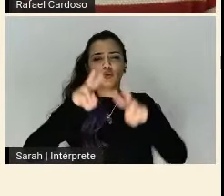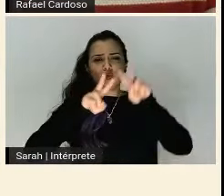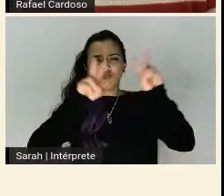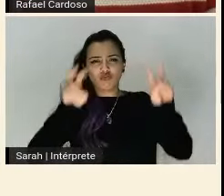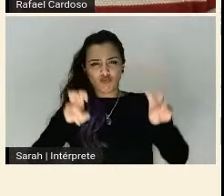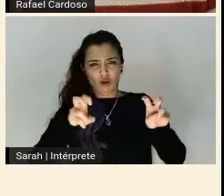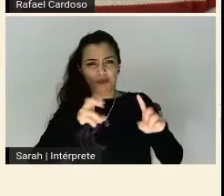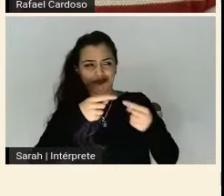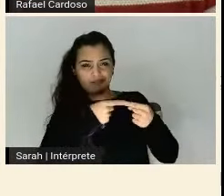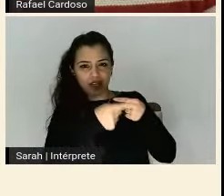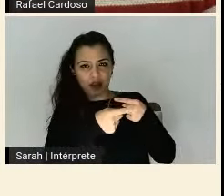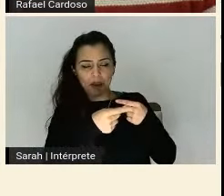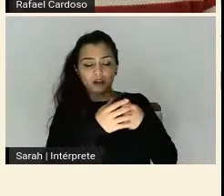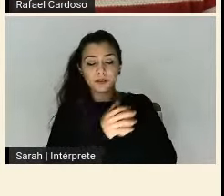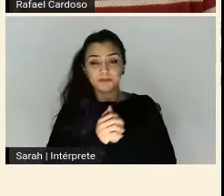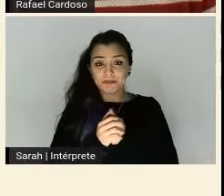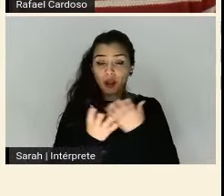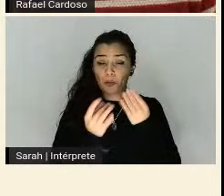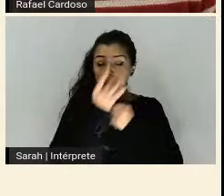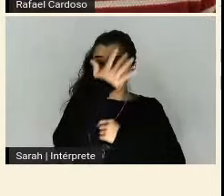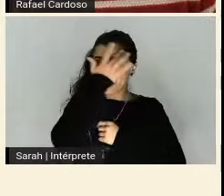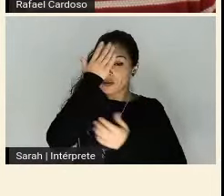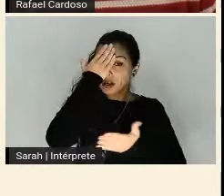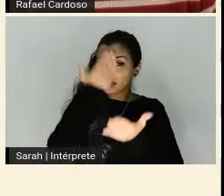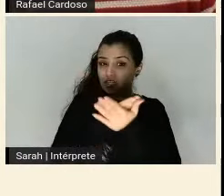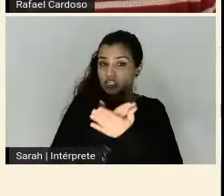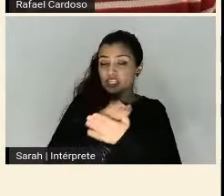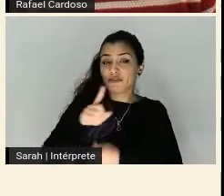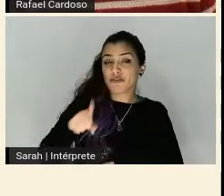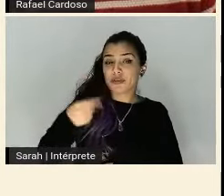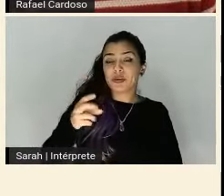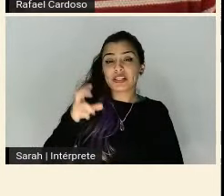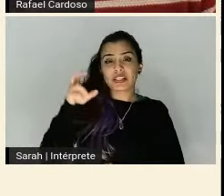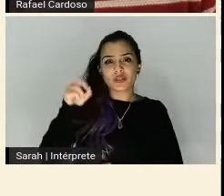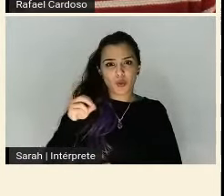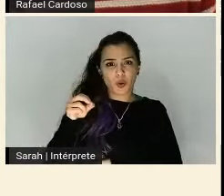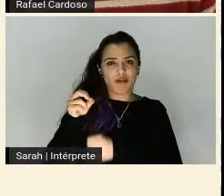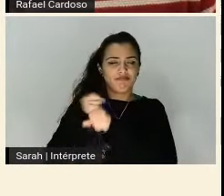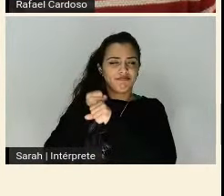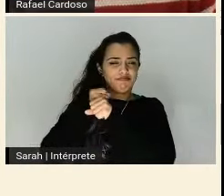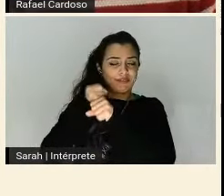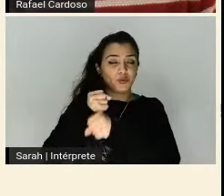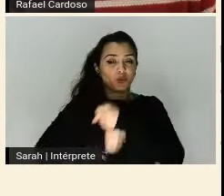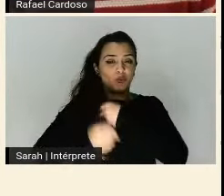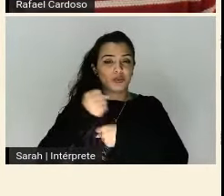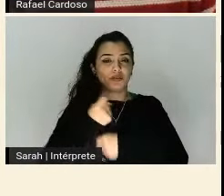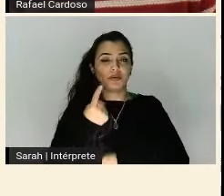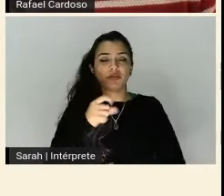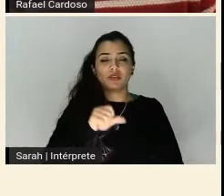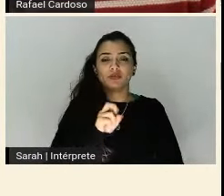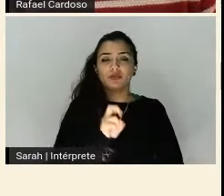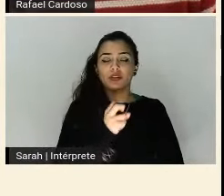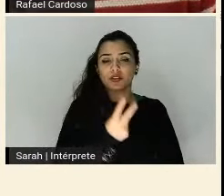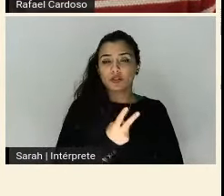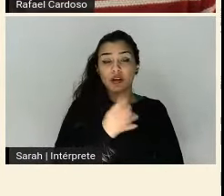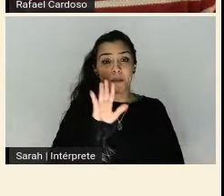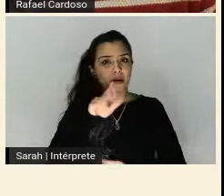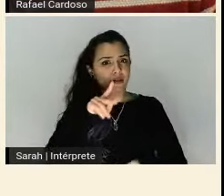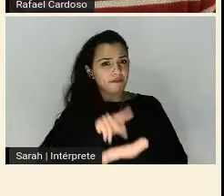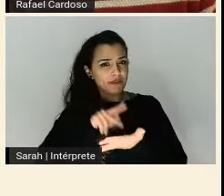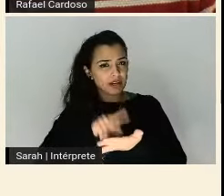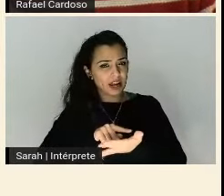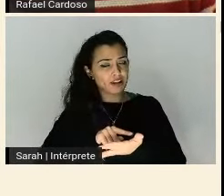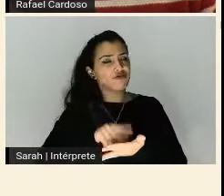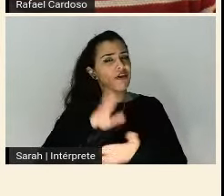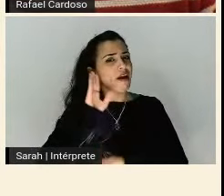ocorreu em torno das celebrações do cinquentenário, em 1972. Mas, na verdade, sua formulação intelectual é